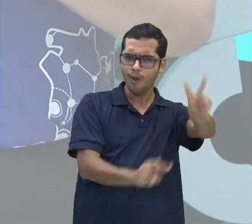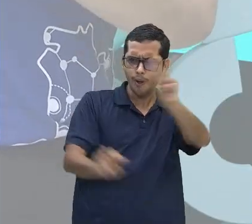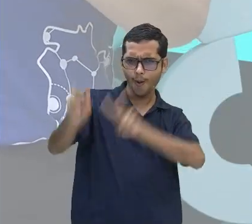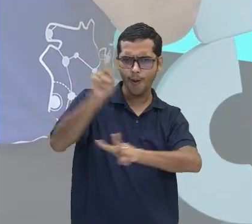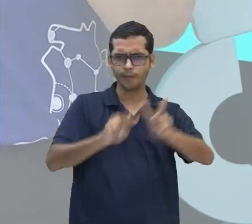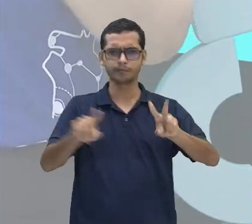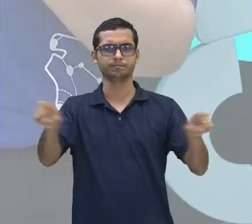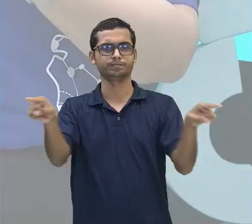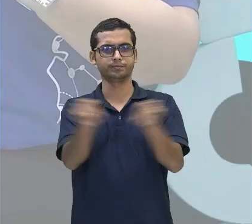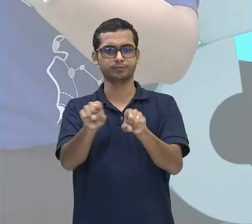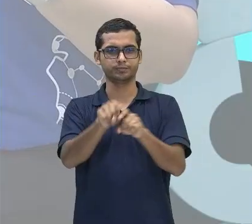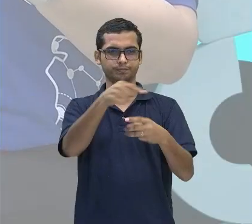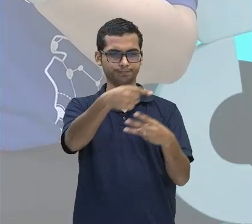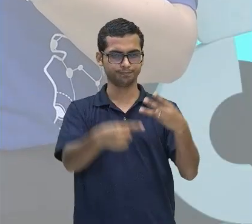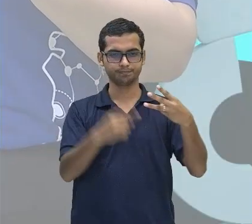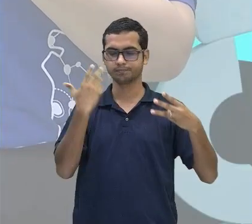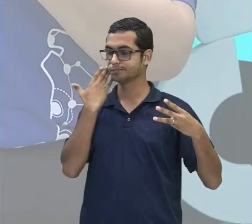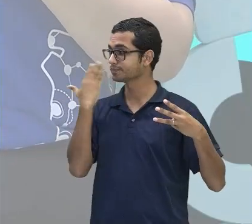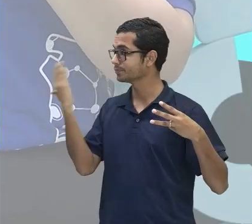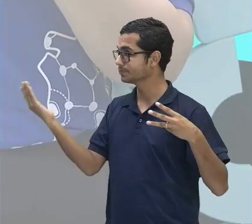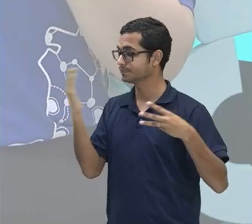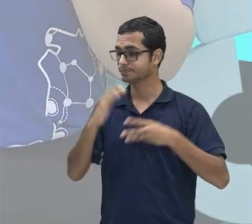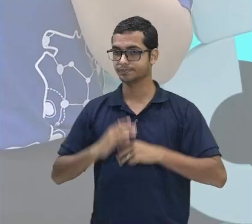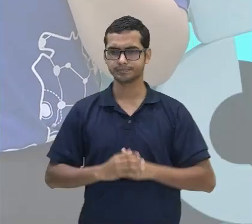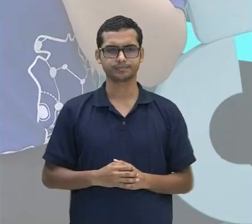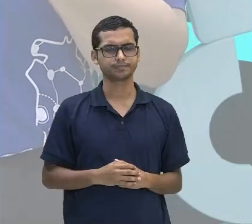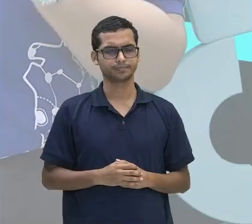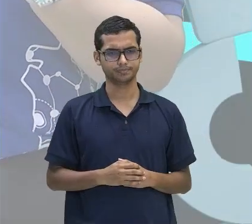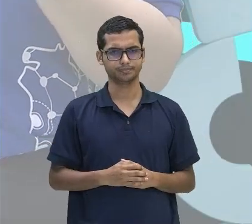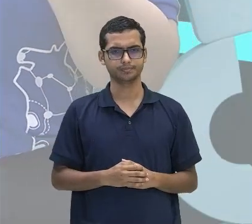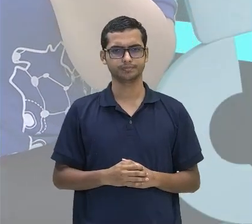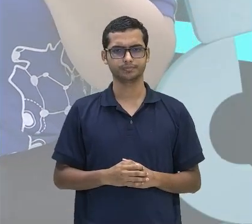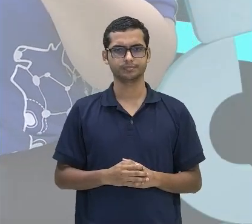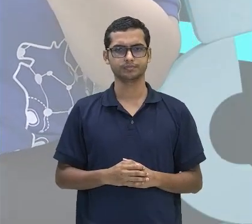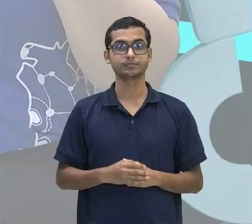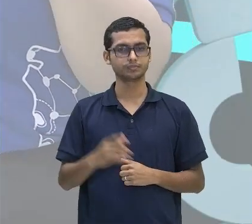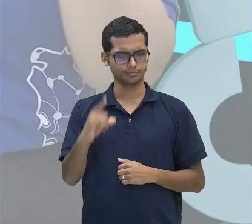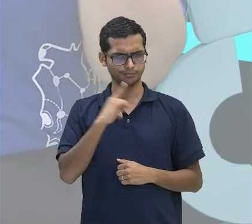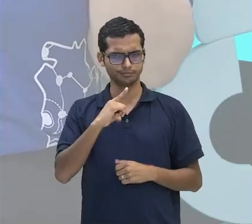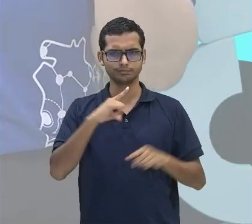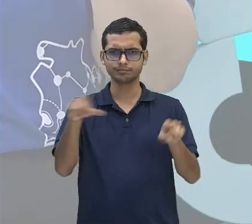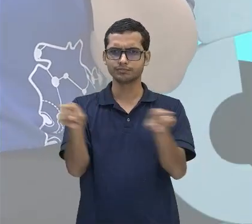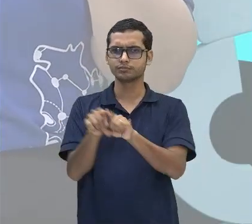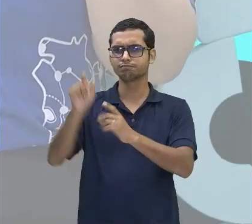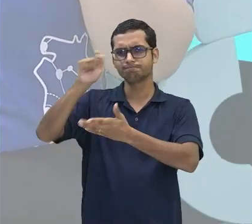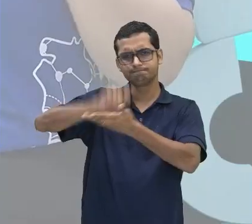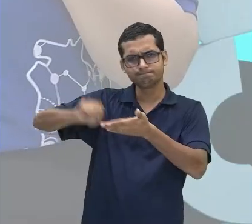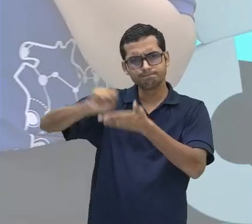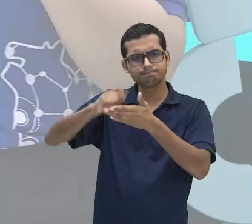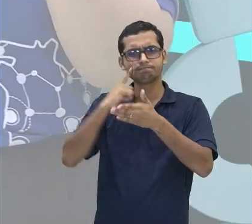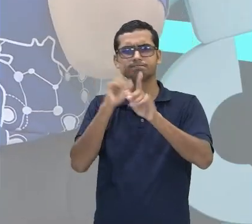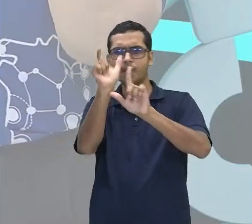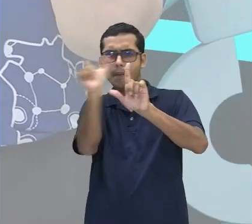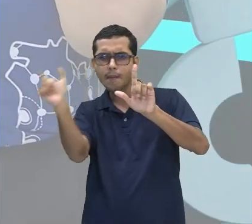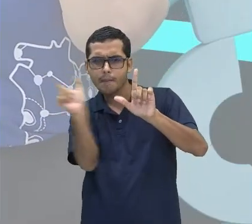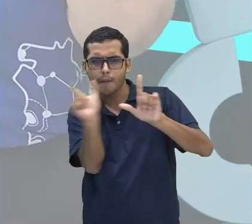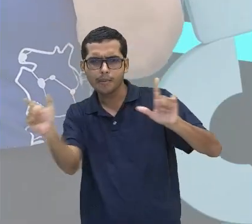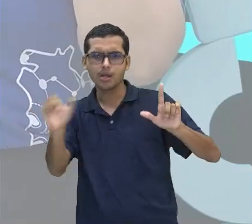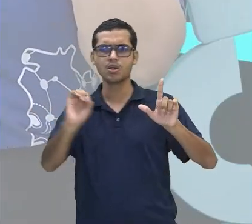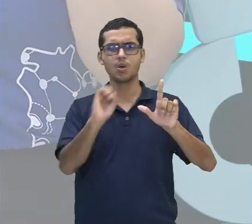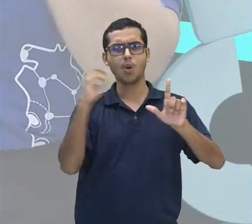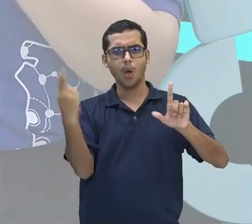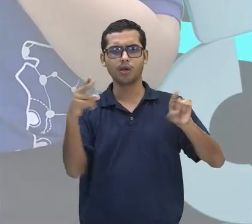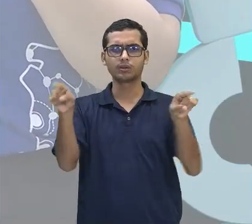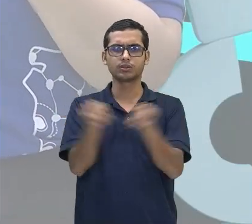parte escrita junto com elementos visuais, ou, às vezes, eles podem ser veiculados apenas com a questão